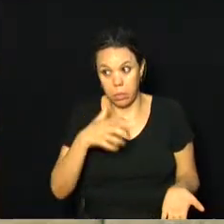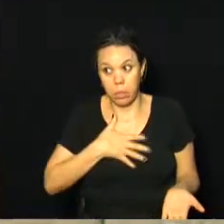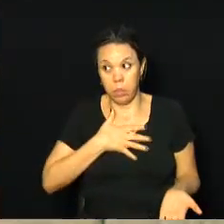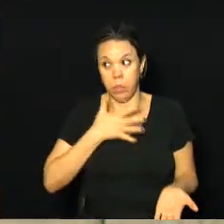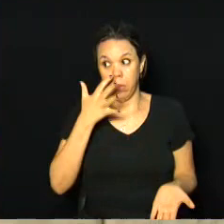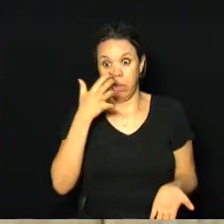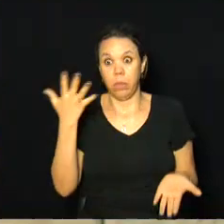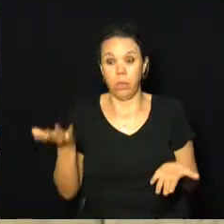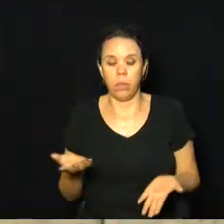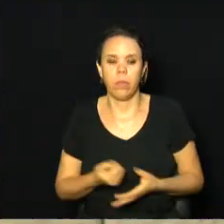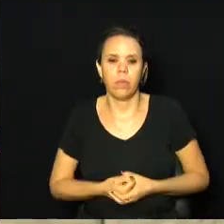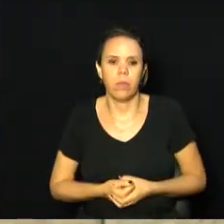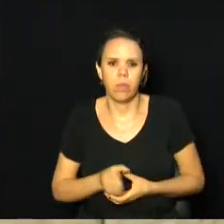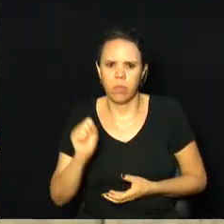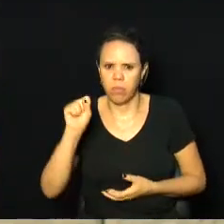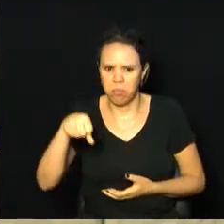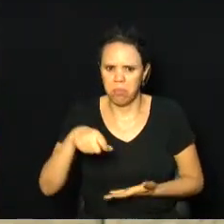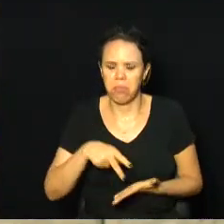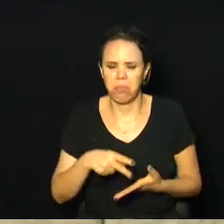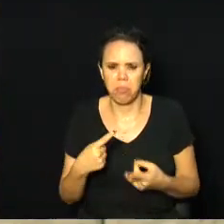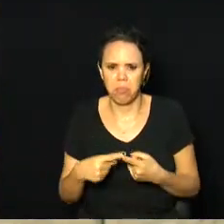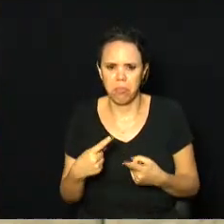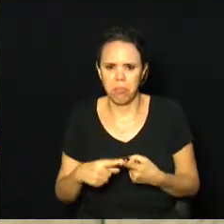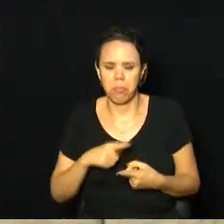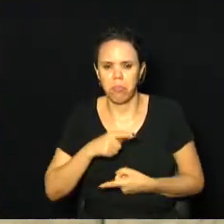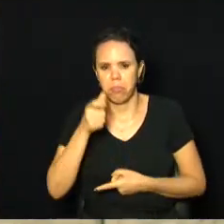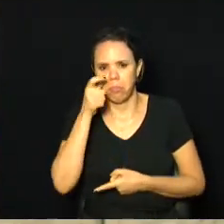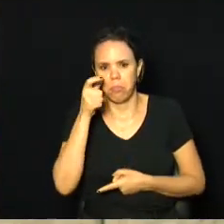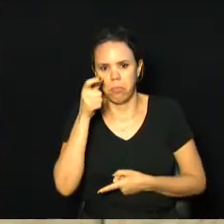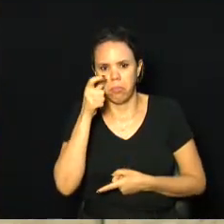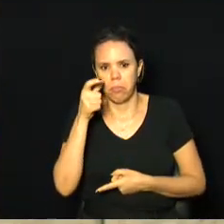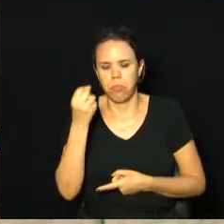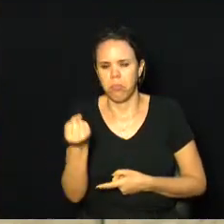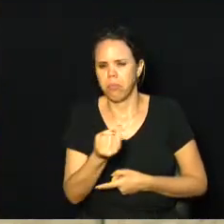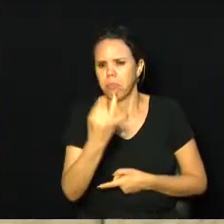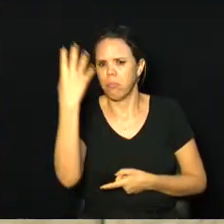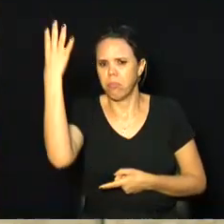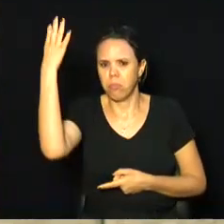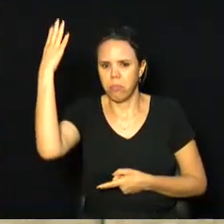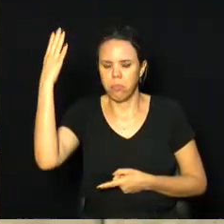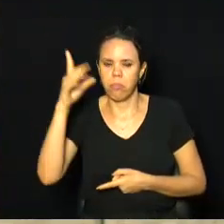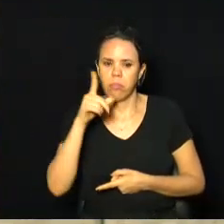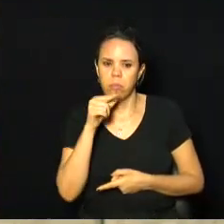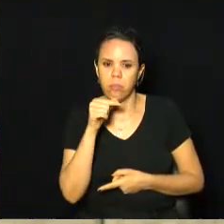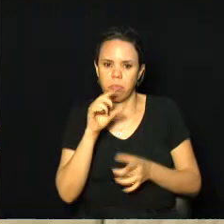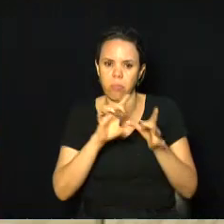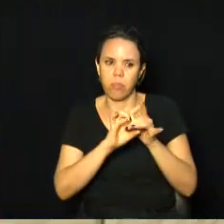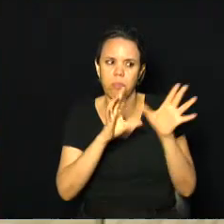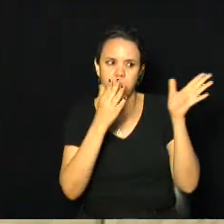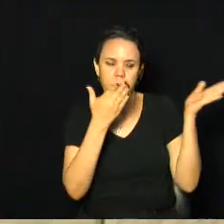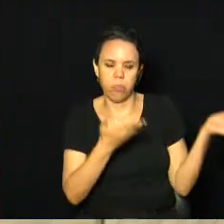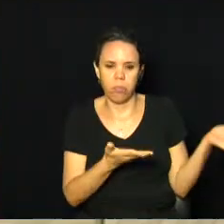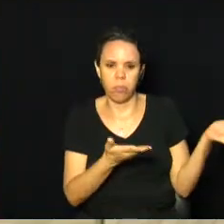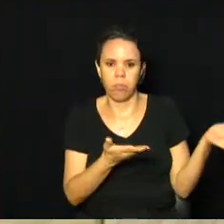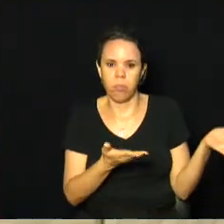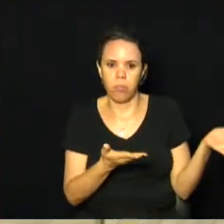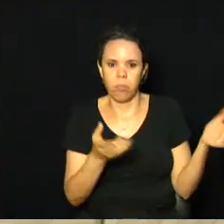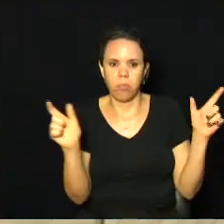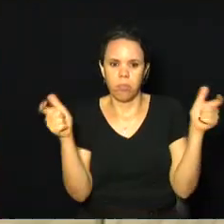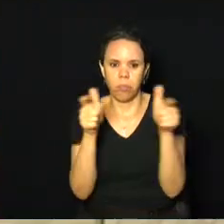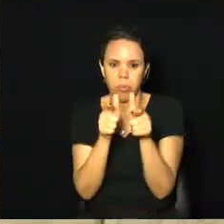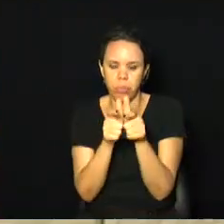de alguma forma? Sim, porque nós estamos vendo o volume, né, de água disponível vem